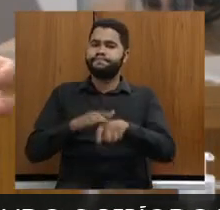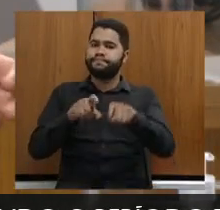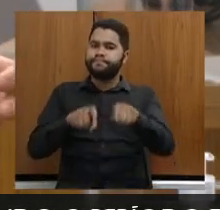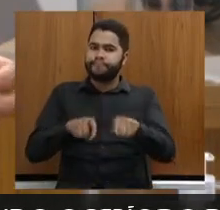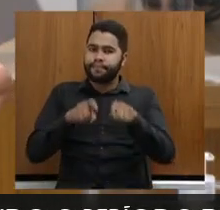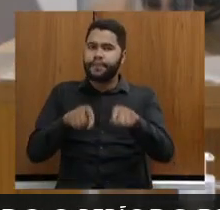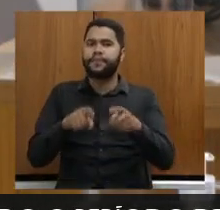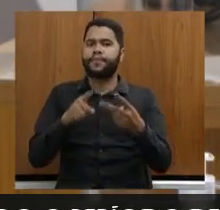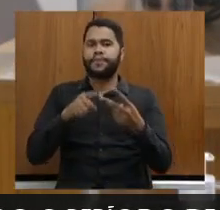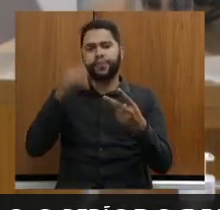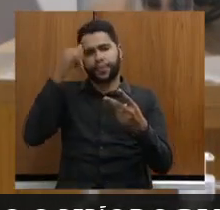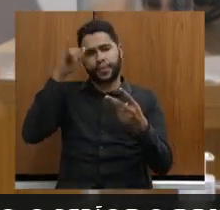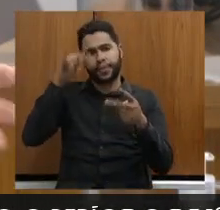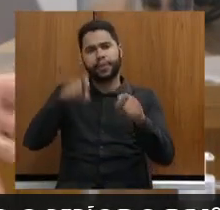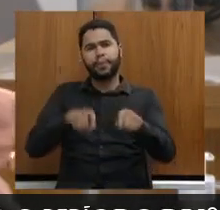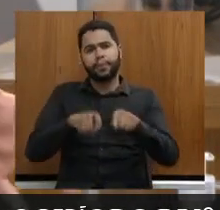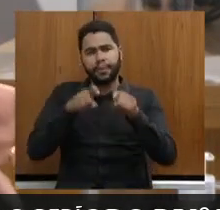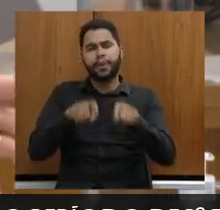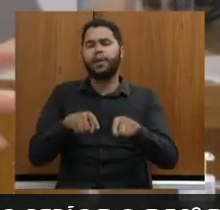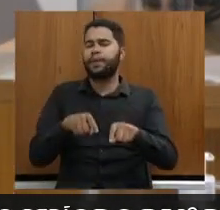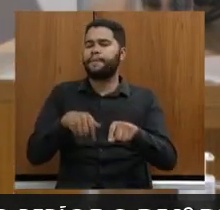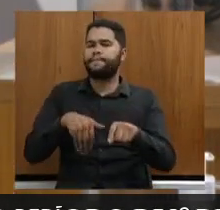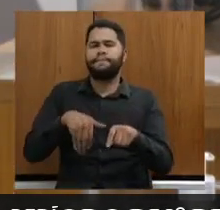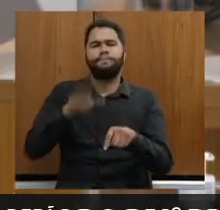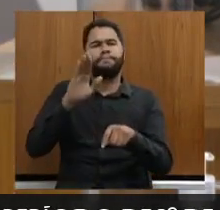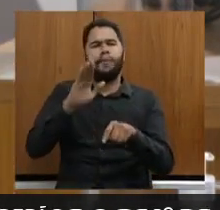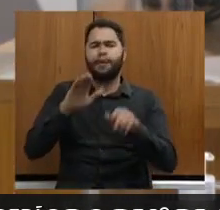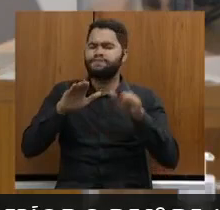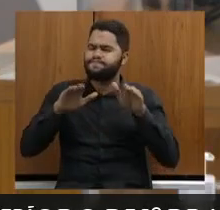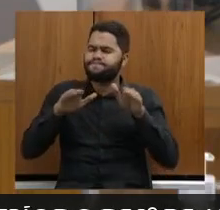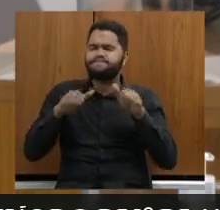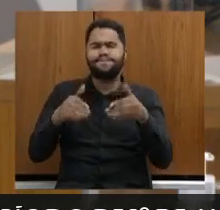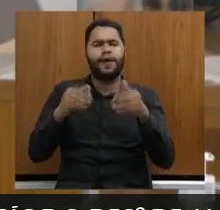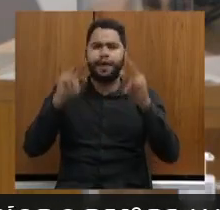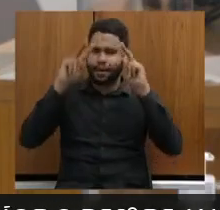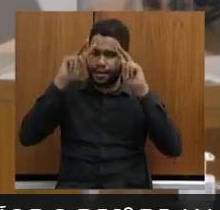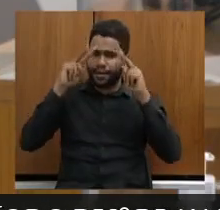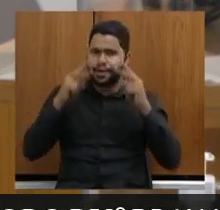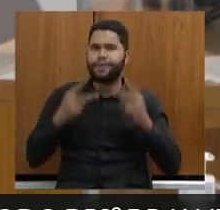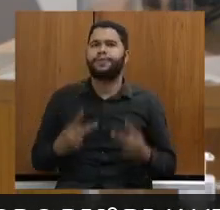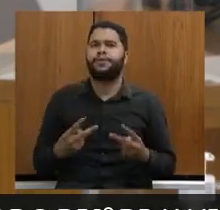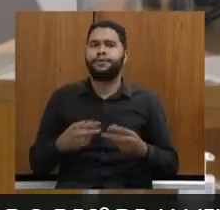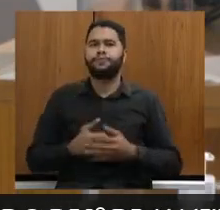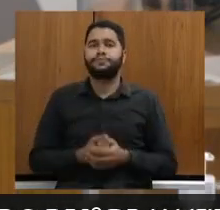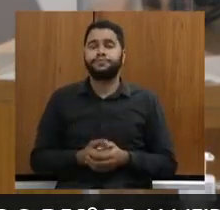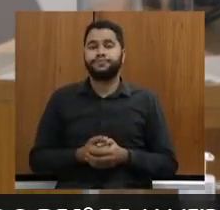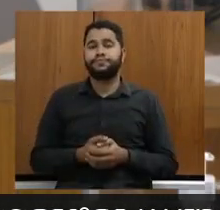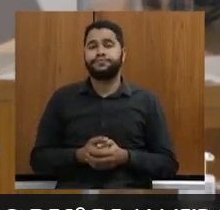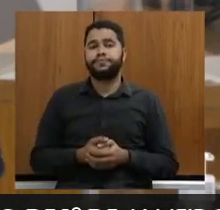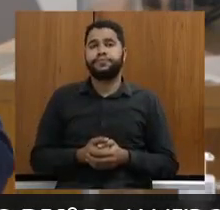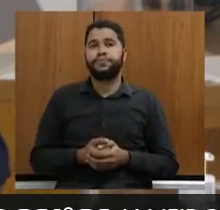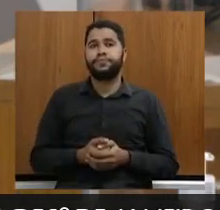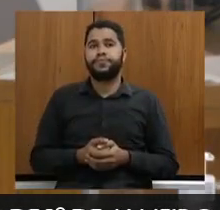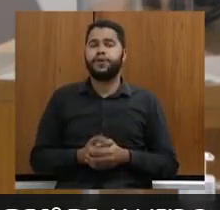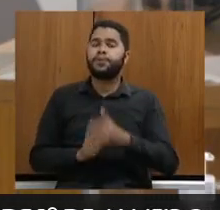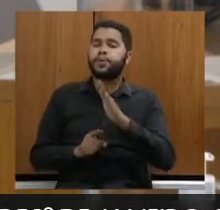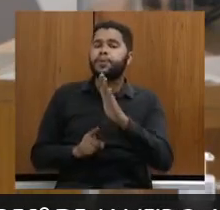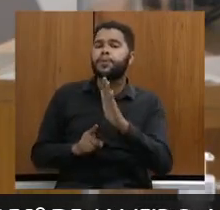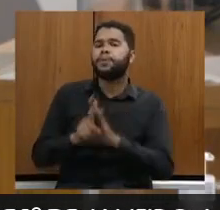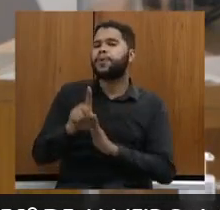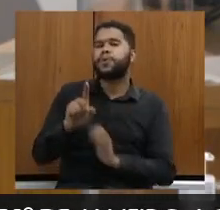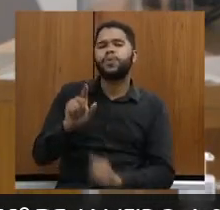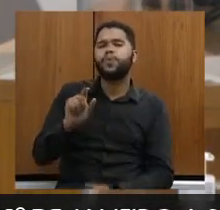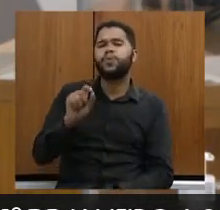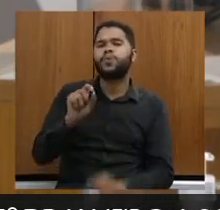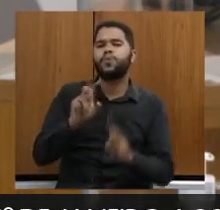da pecuária é o nosso poderia muito mais forte reconhecidamente em todo o país eu faria a senhora uma pergunta